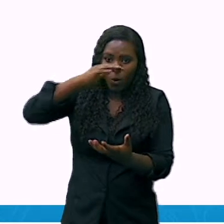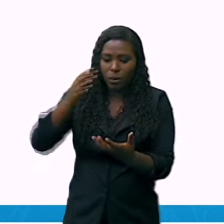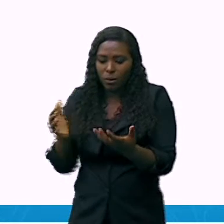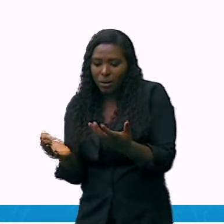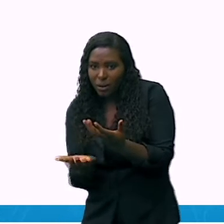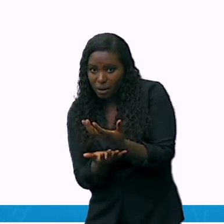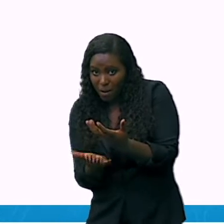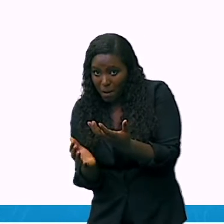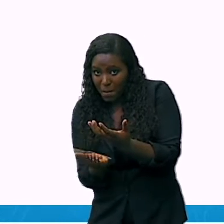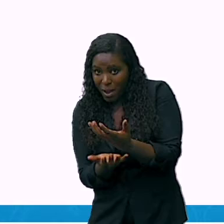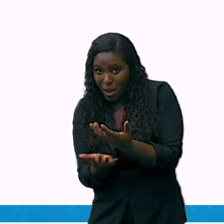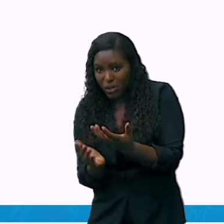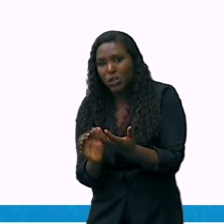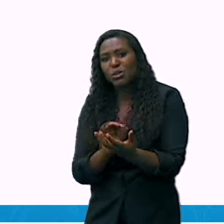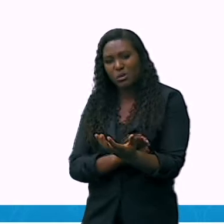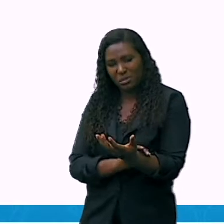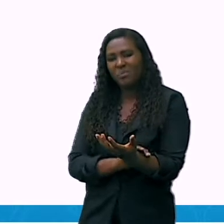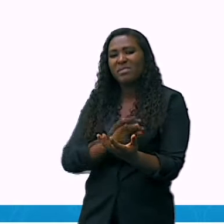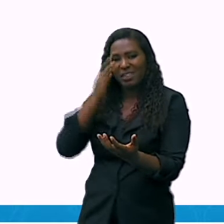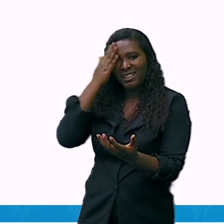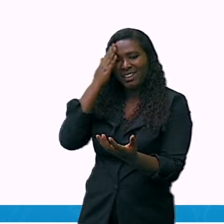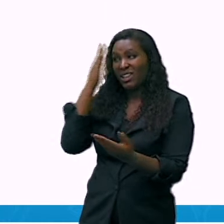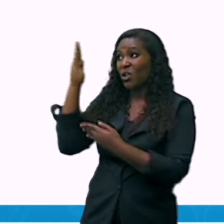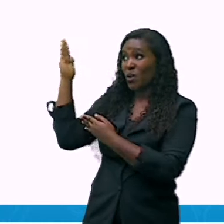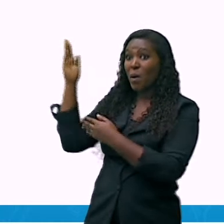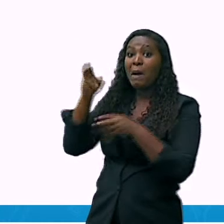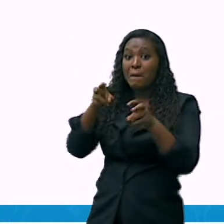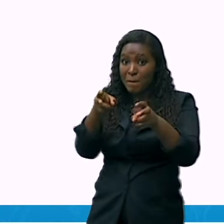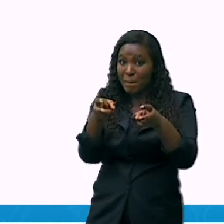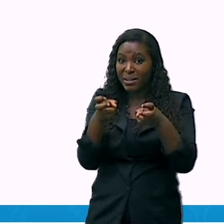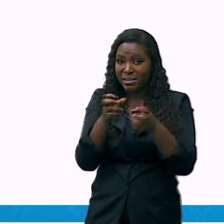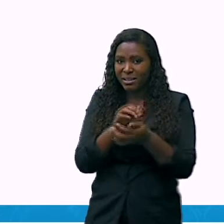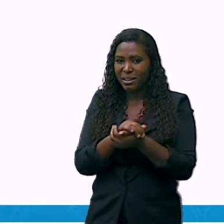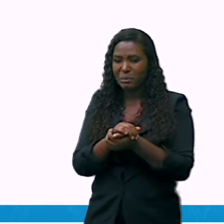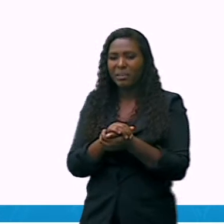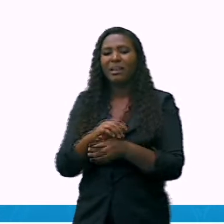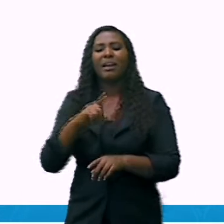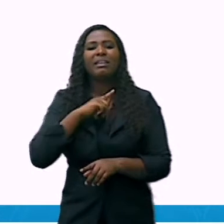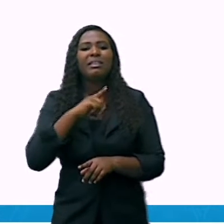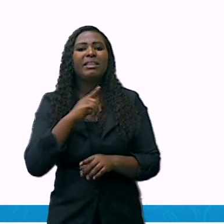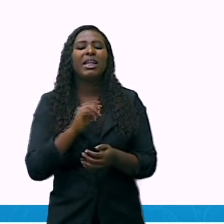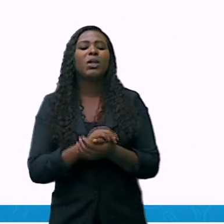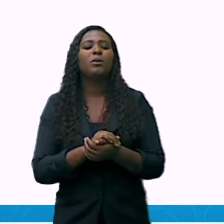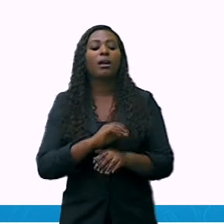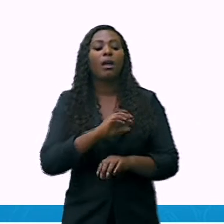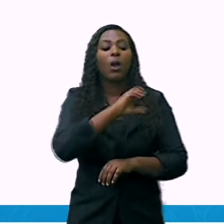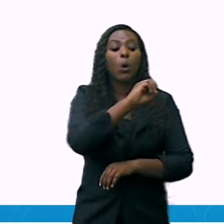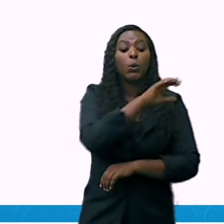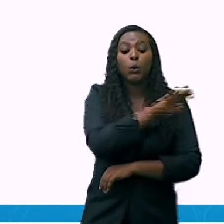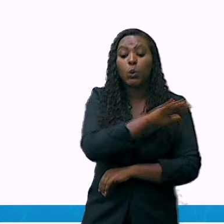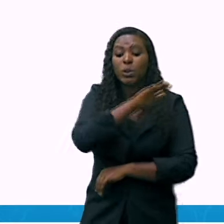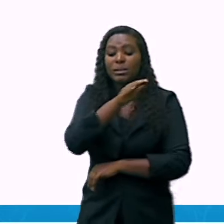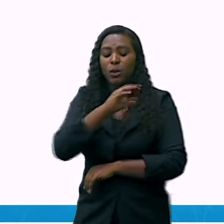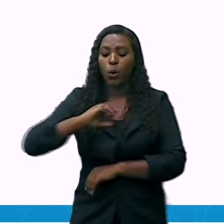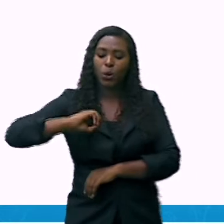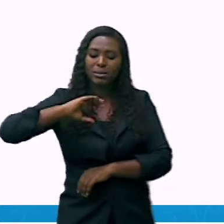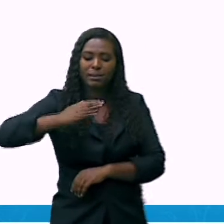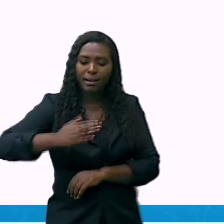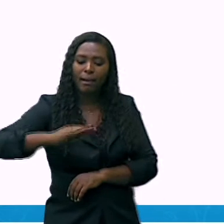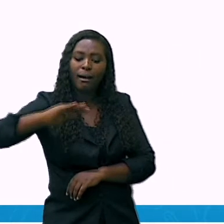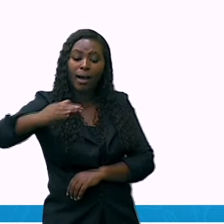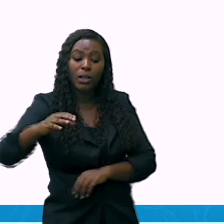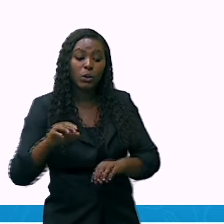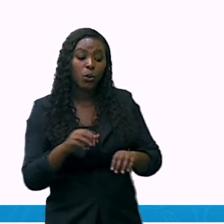aspectos que diferem os oceanos dos mares é a profundidade.